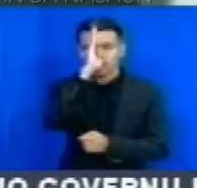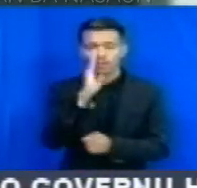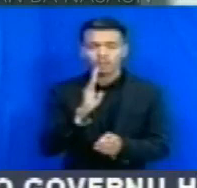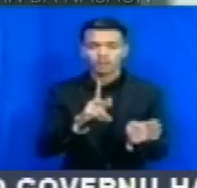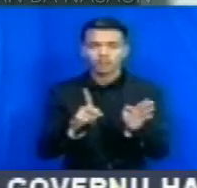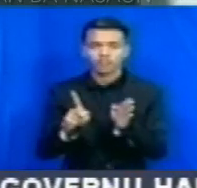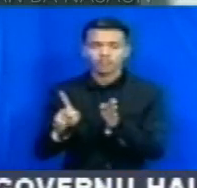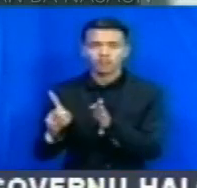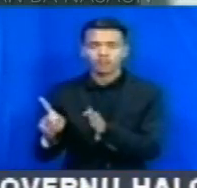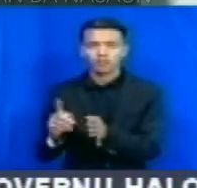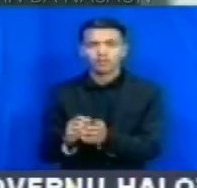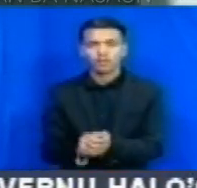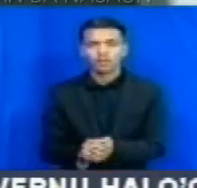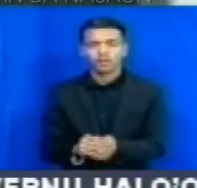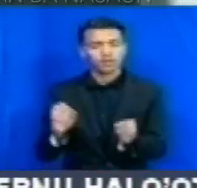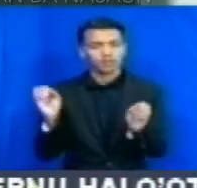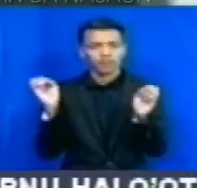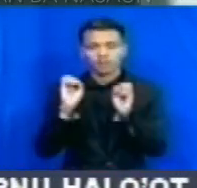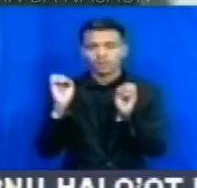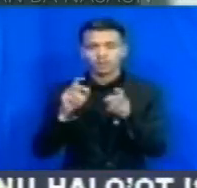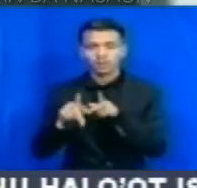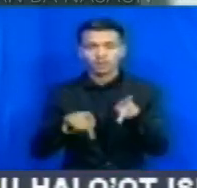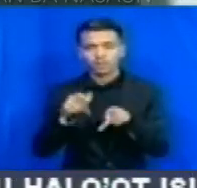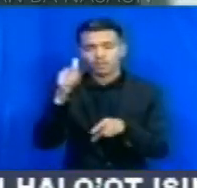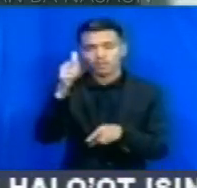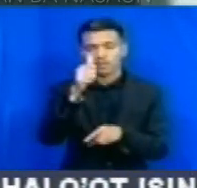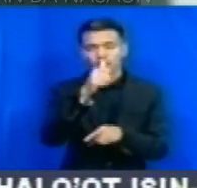plano na cidade de Dignia e o